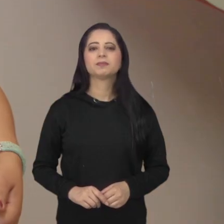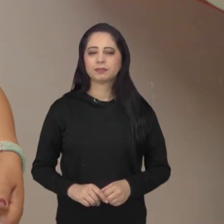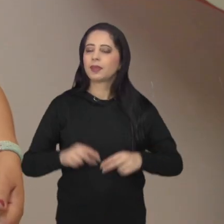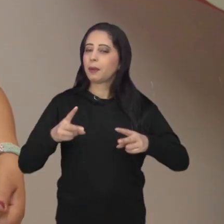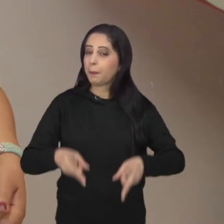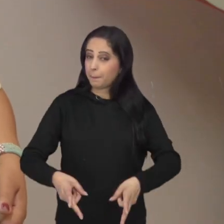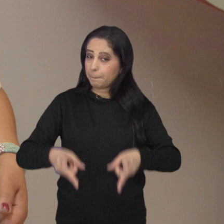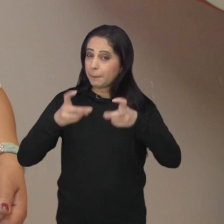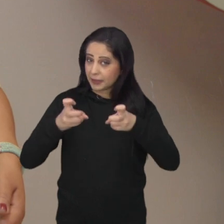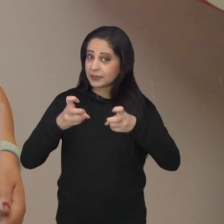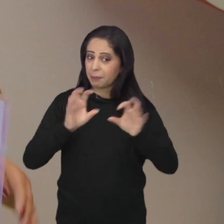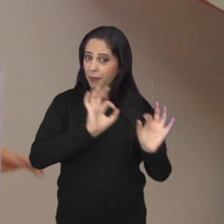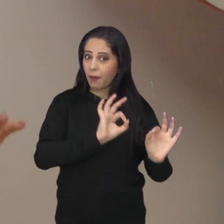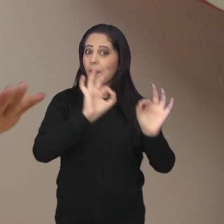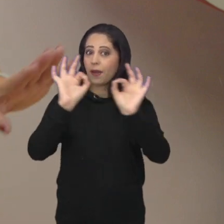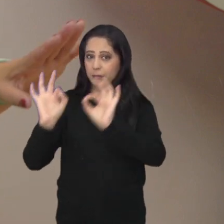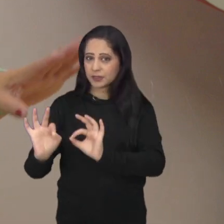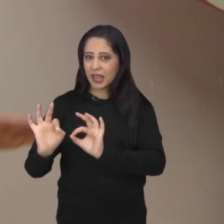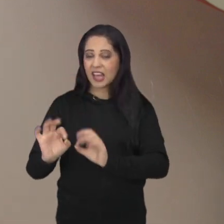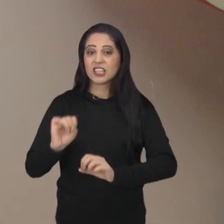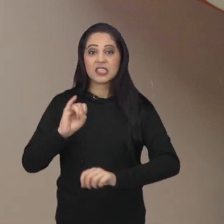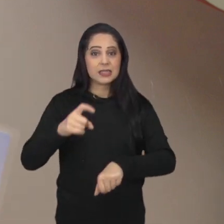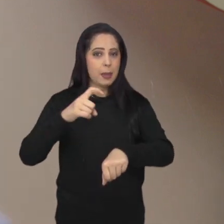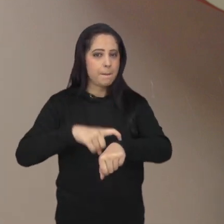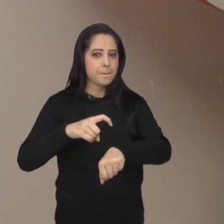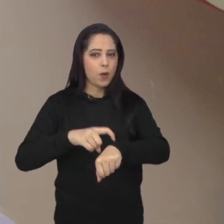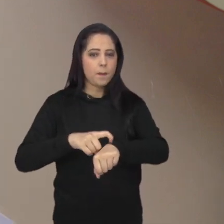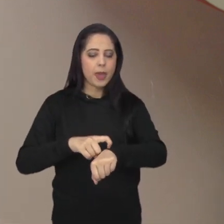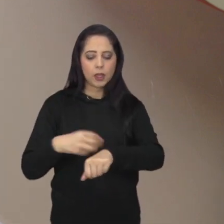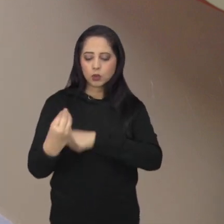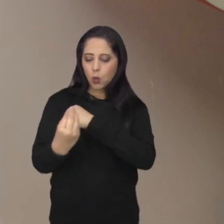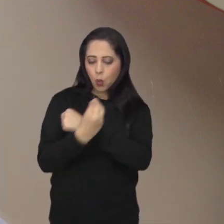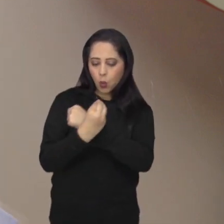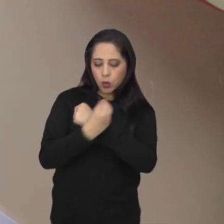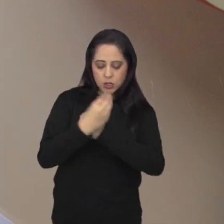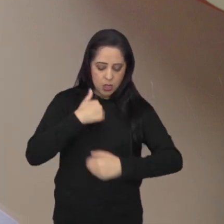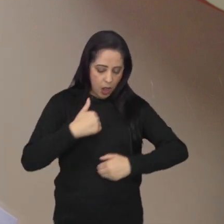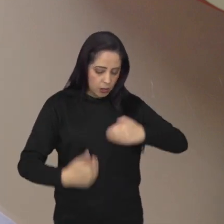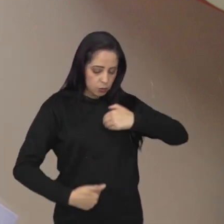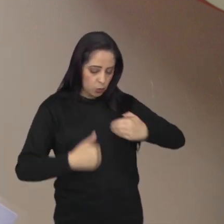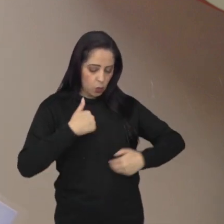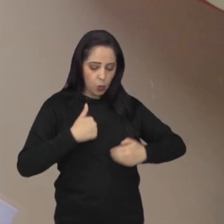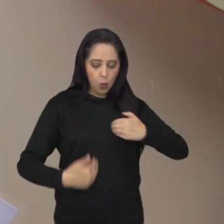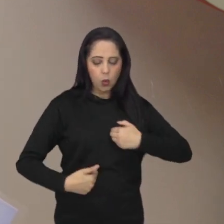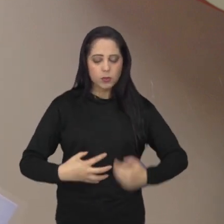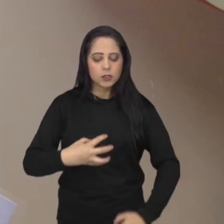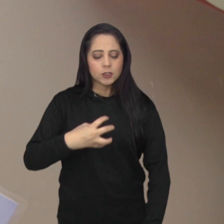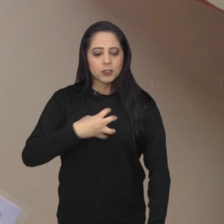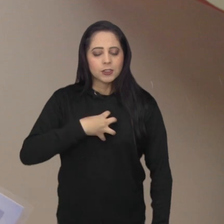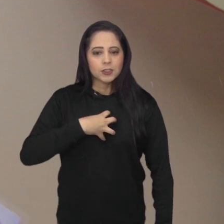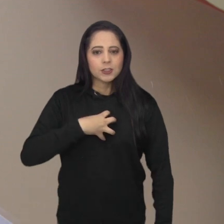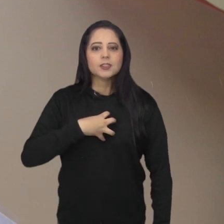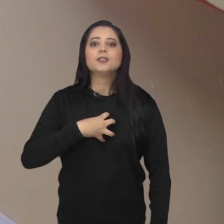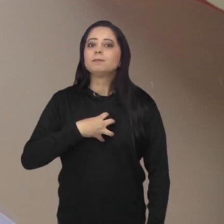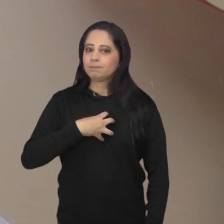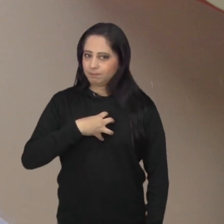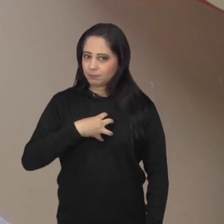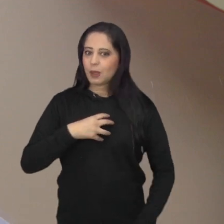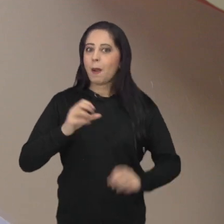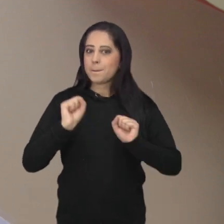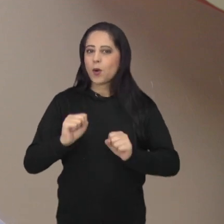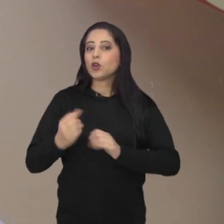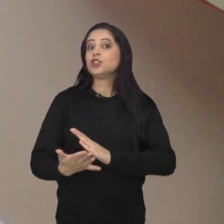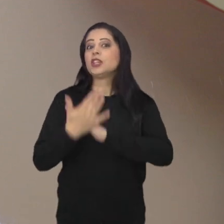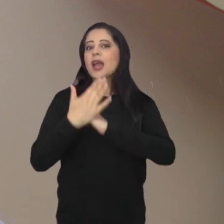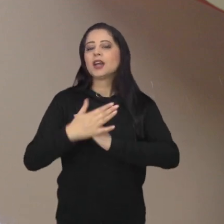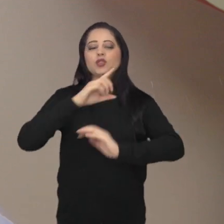Como nós percebemos na reportagem, ter um momento para prestar atenção em você e nas sensações do seu corpo pode fazer a diferença